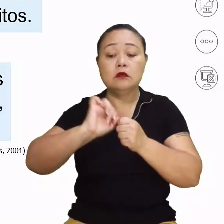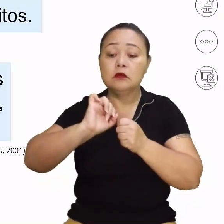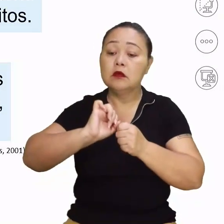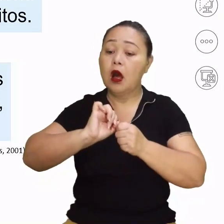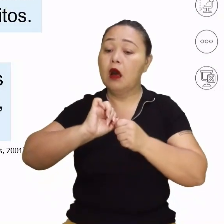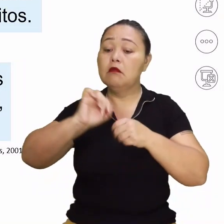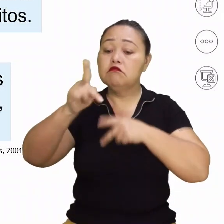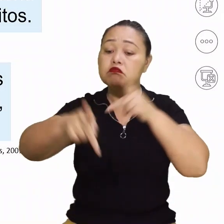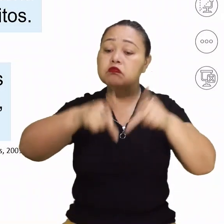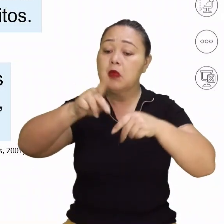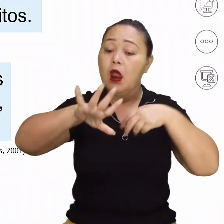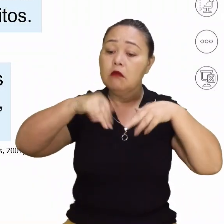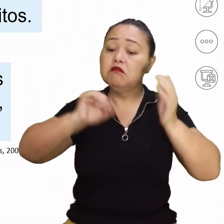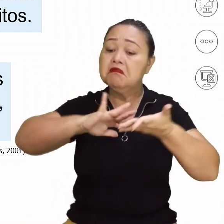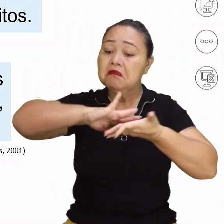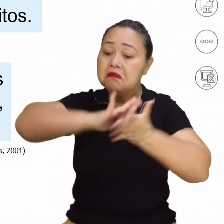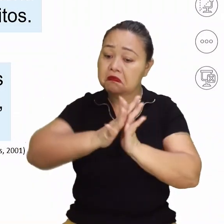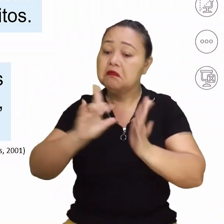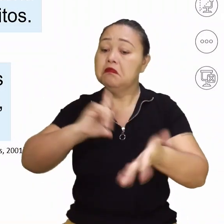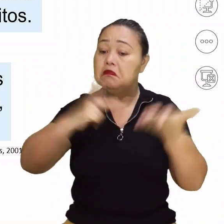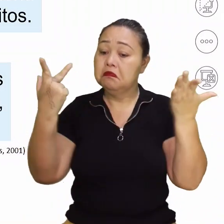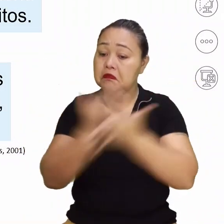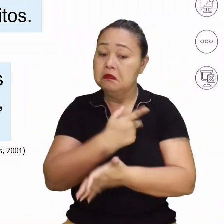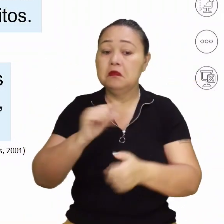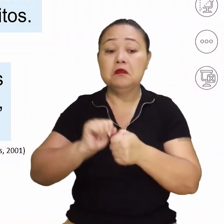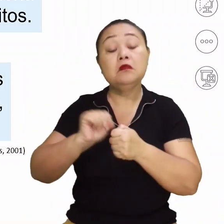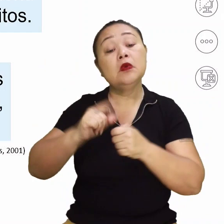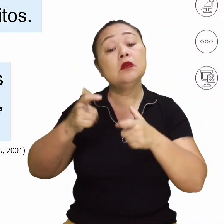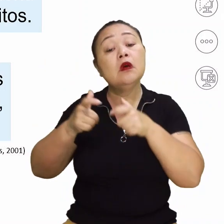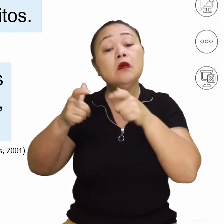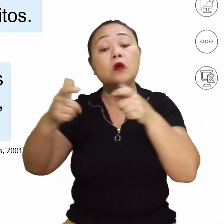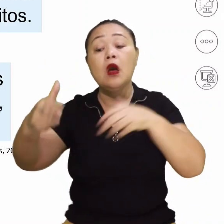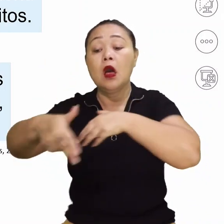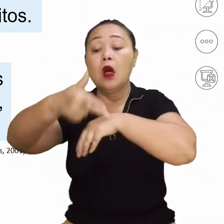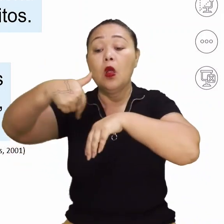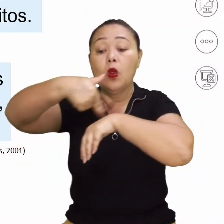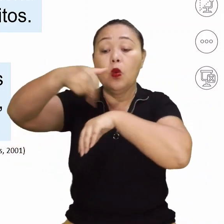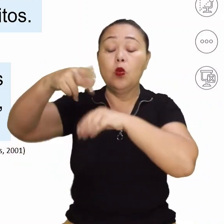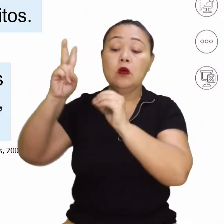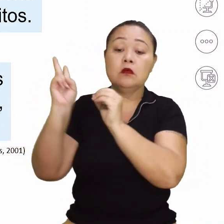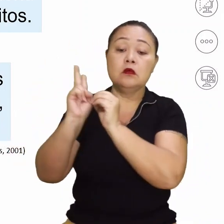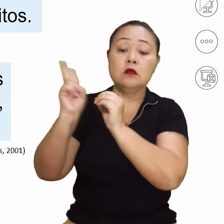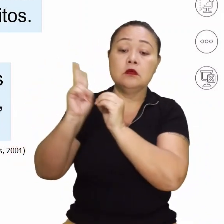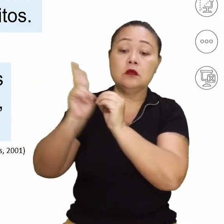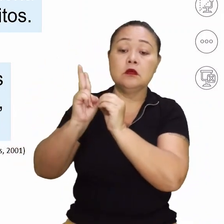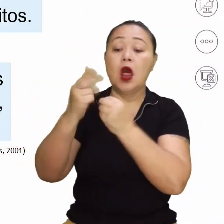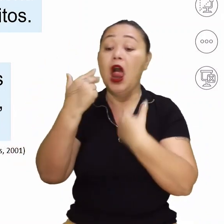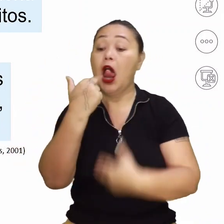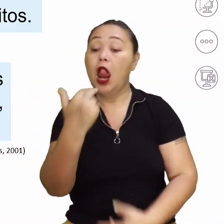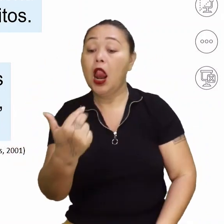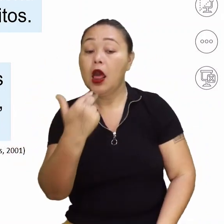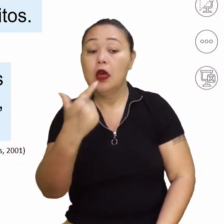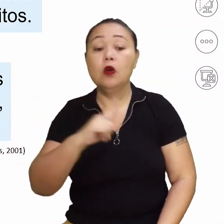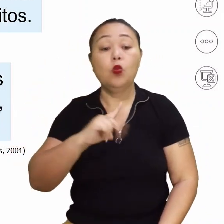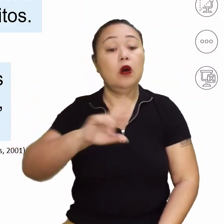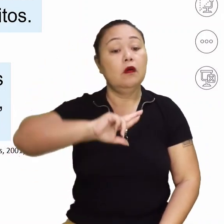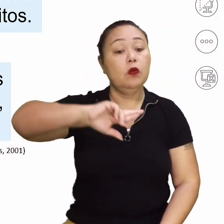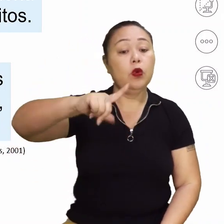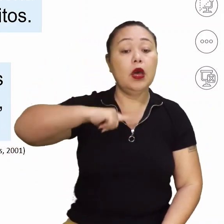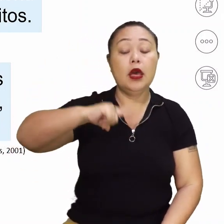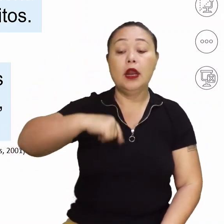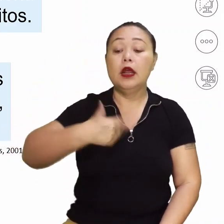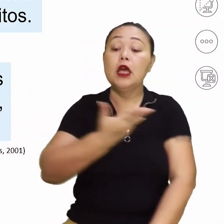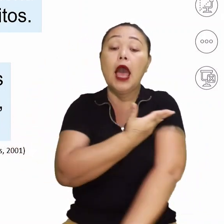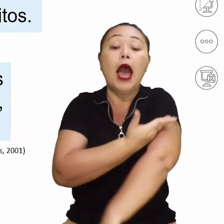populações embora as várias Nações Indígenas falarem línguas diferente cultive hábitos de diversos